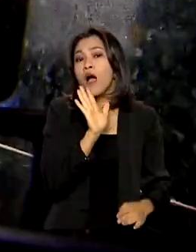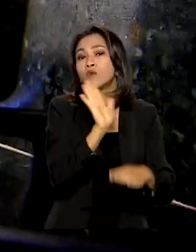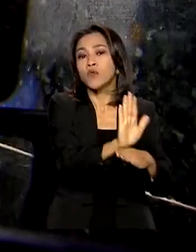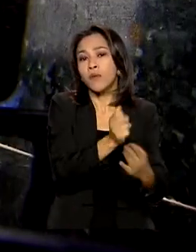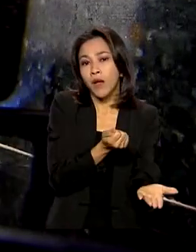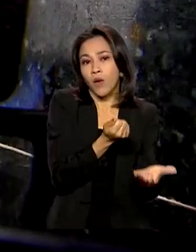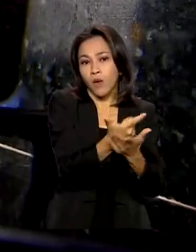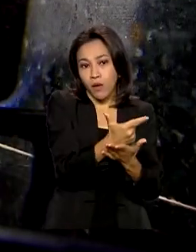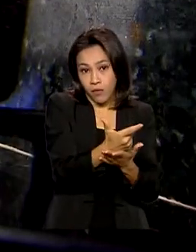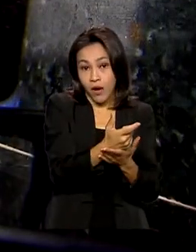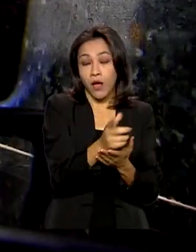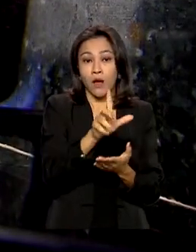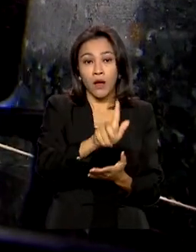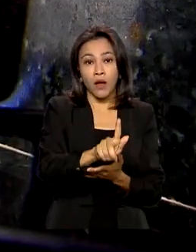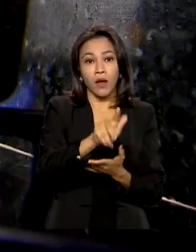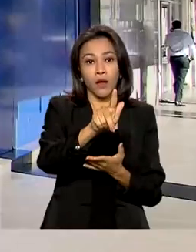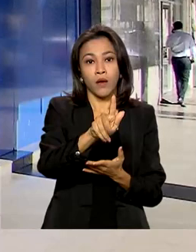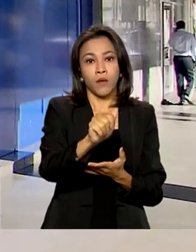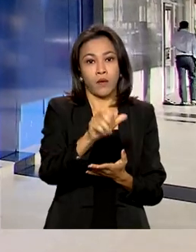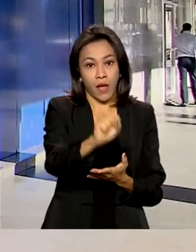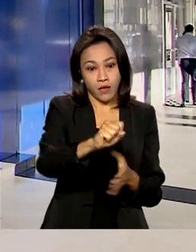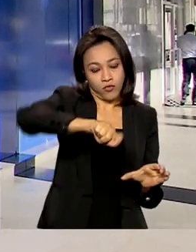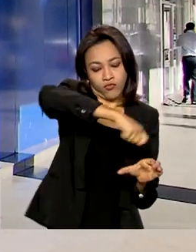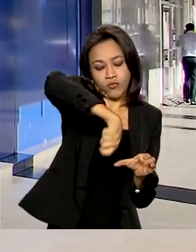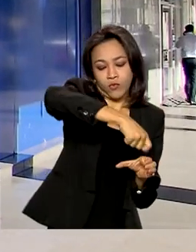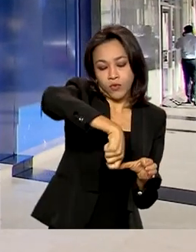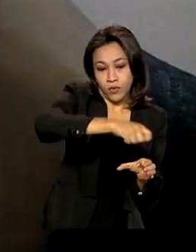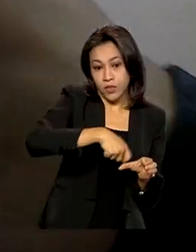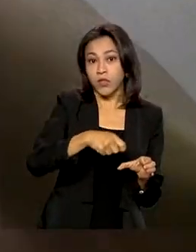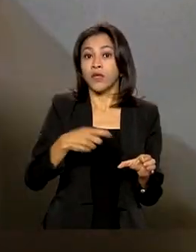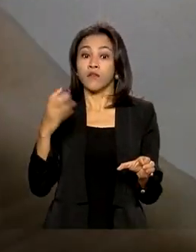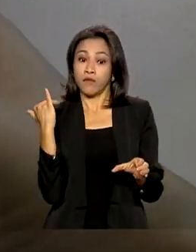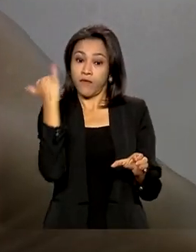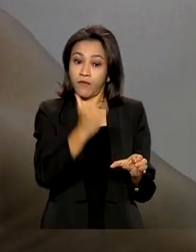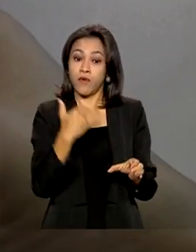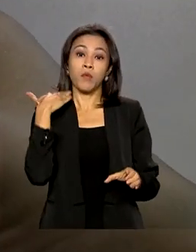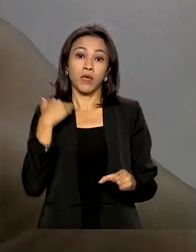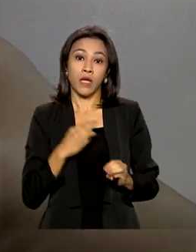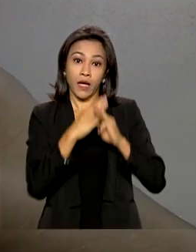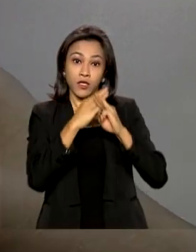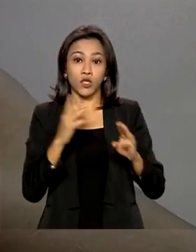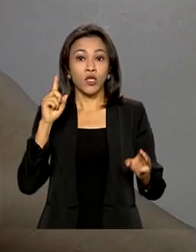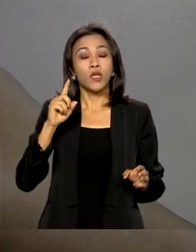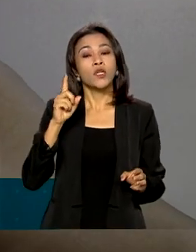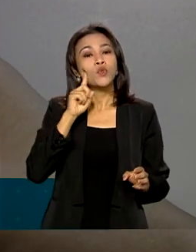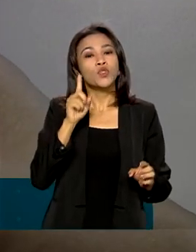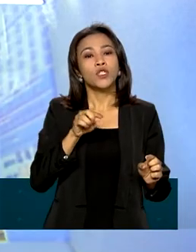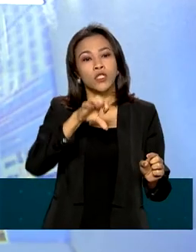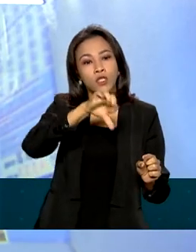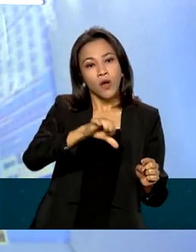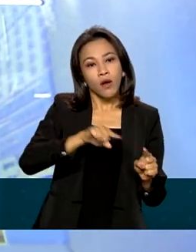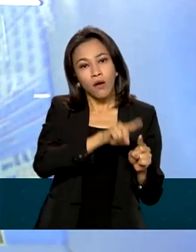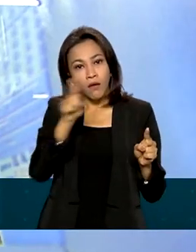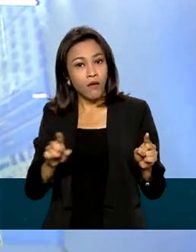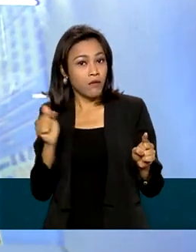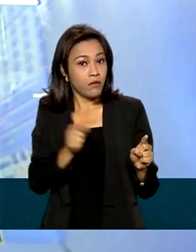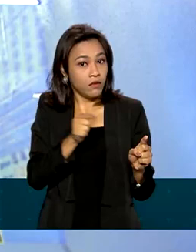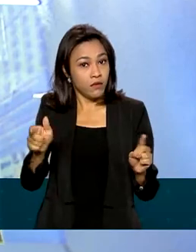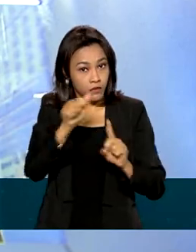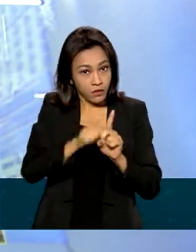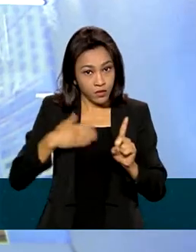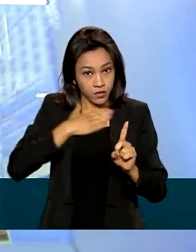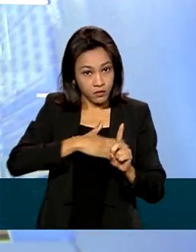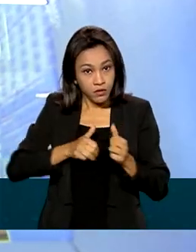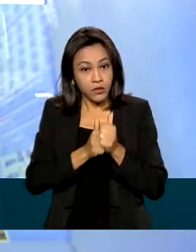gás de cozinha segundo a Caixa Econômica esse valor será pago entre os dias nove e Vinte e Dois de Agosto e segue o calendário de